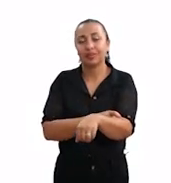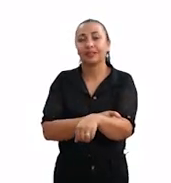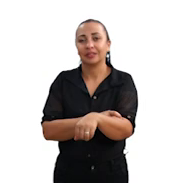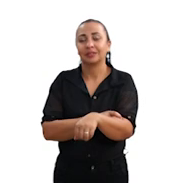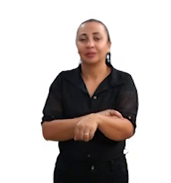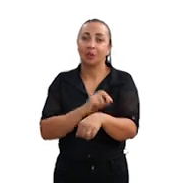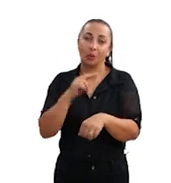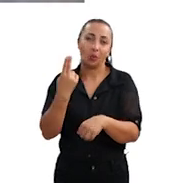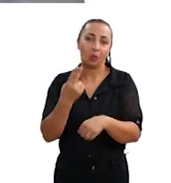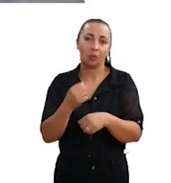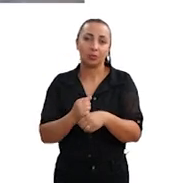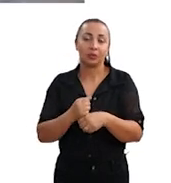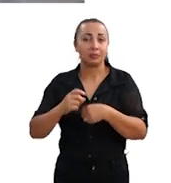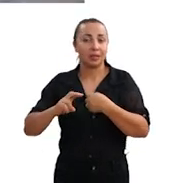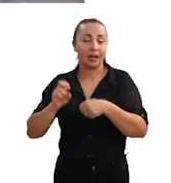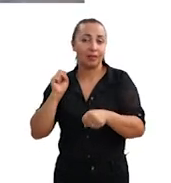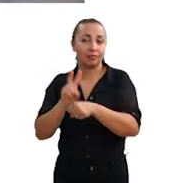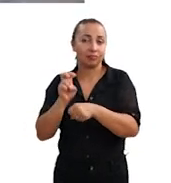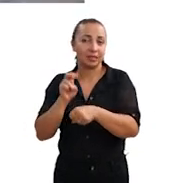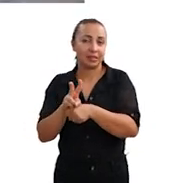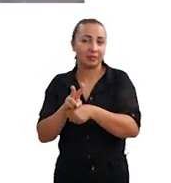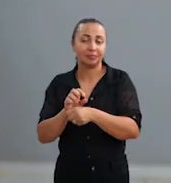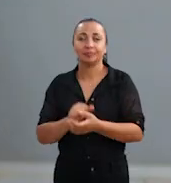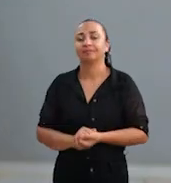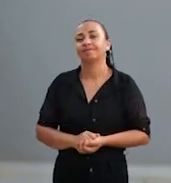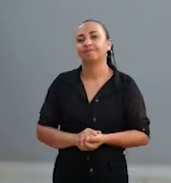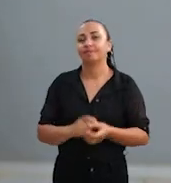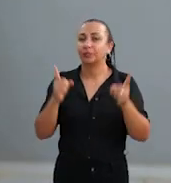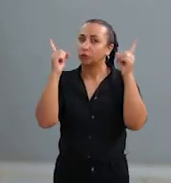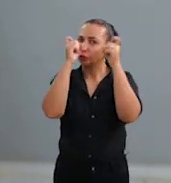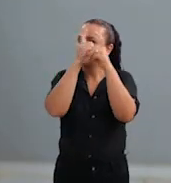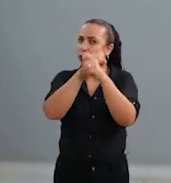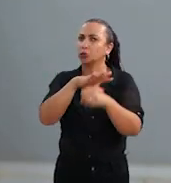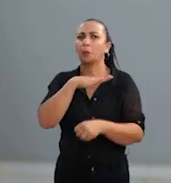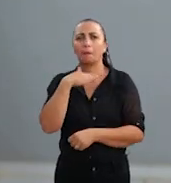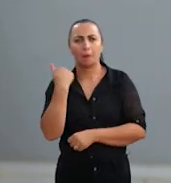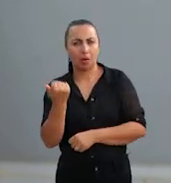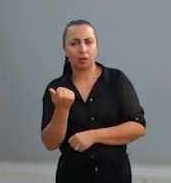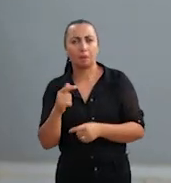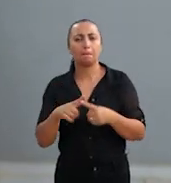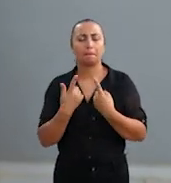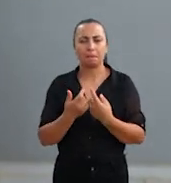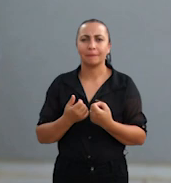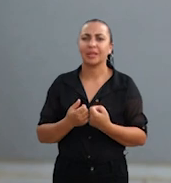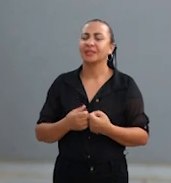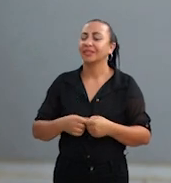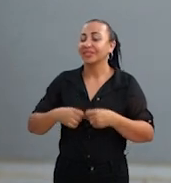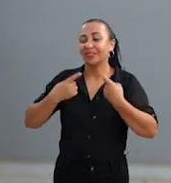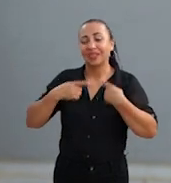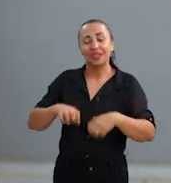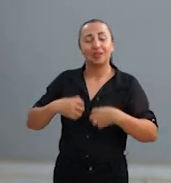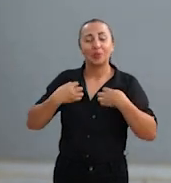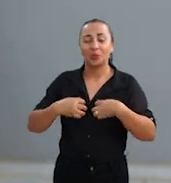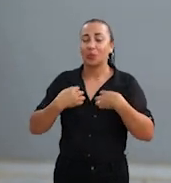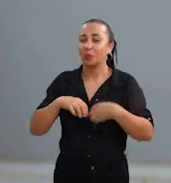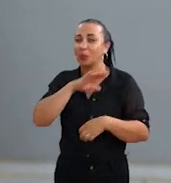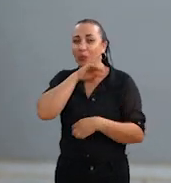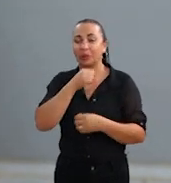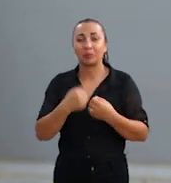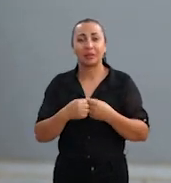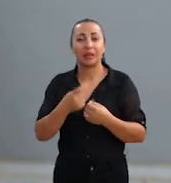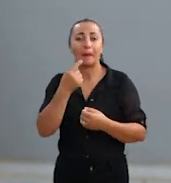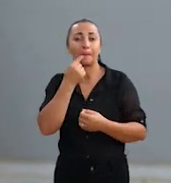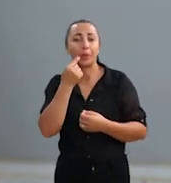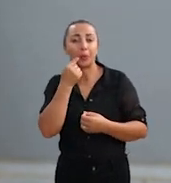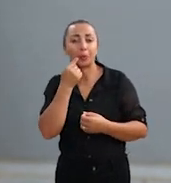cutânea, aquela que está na pele, quanto a visceral. Ela dificilmente mata, mas ela incomoda. E ela pode dar